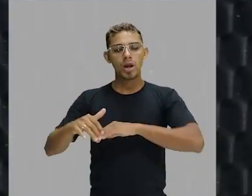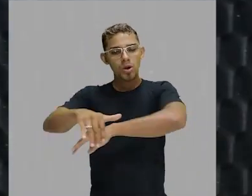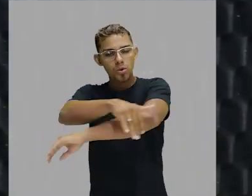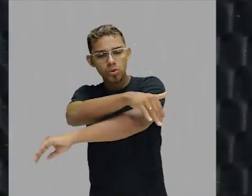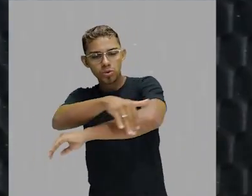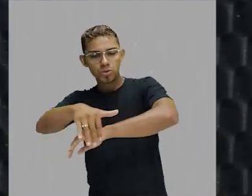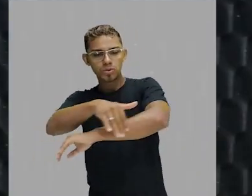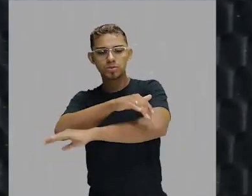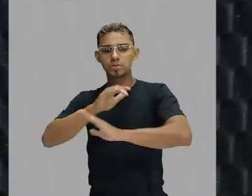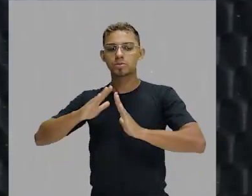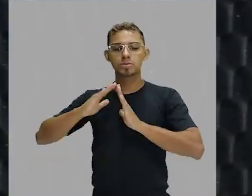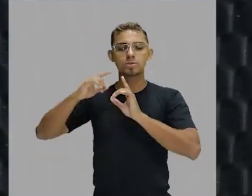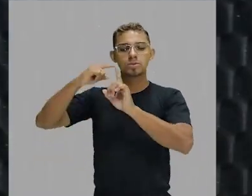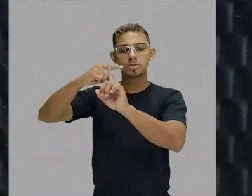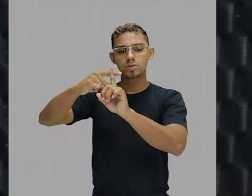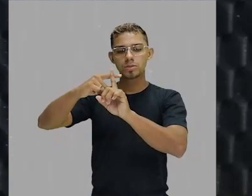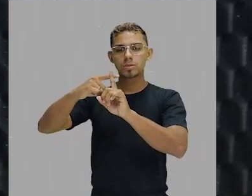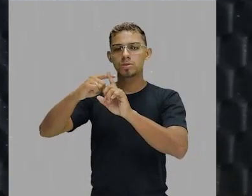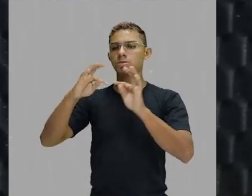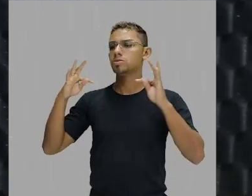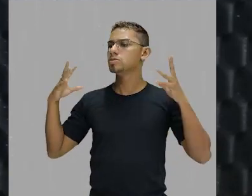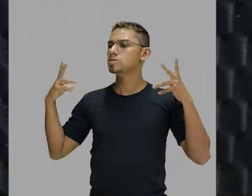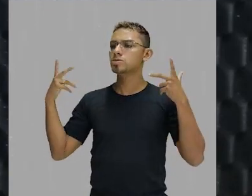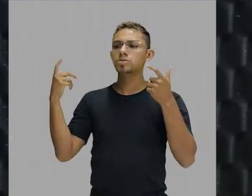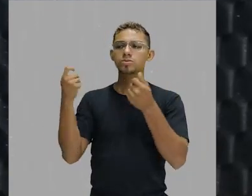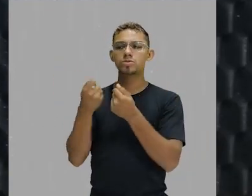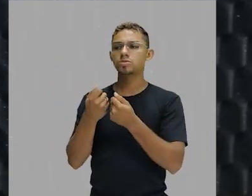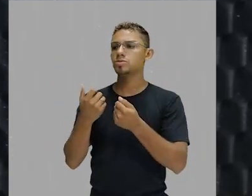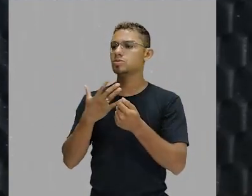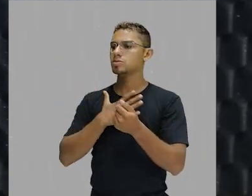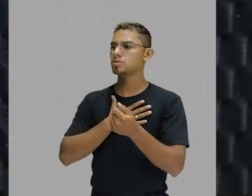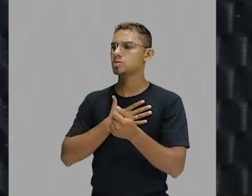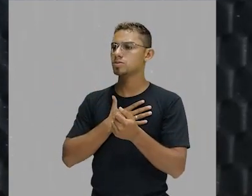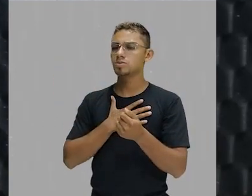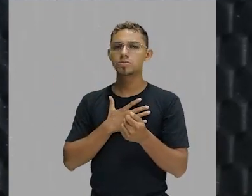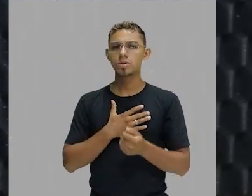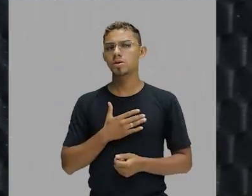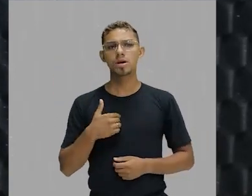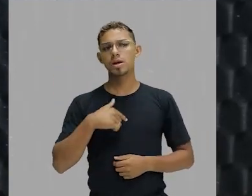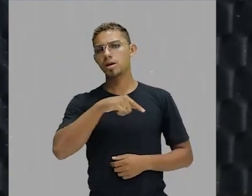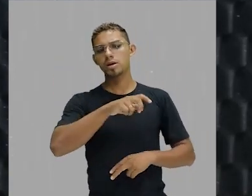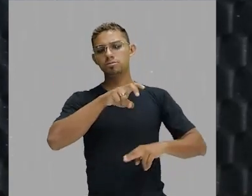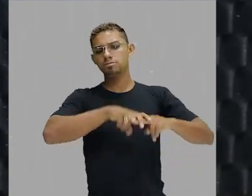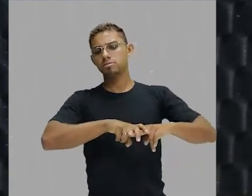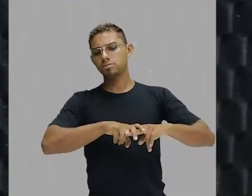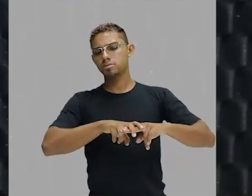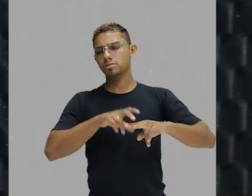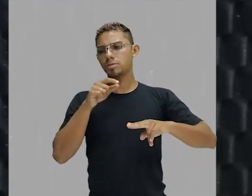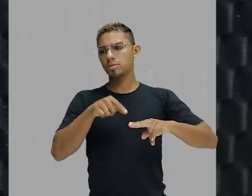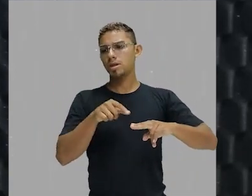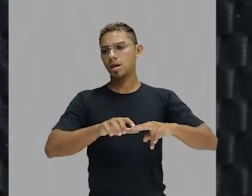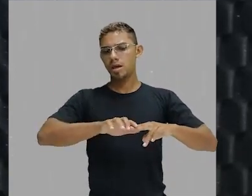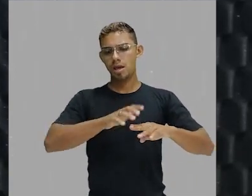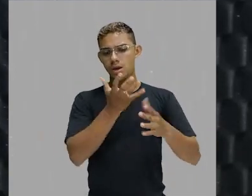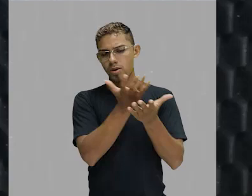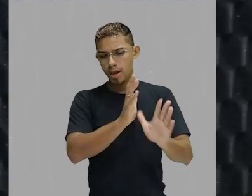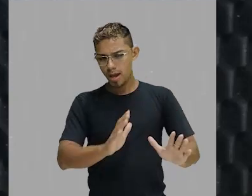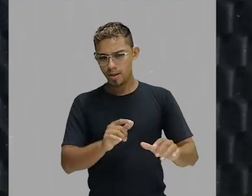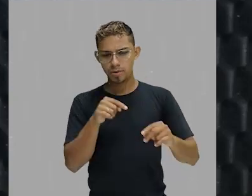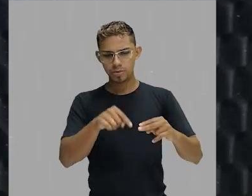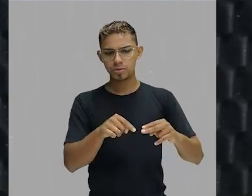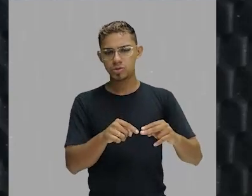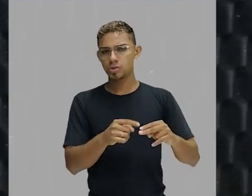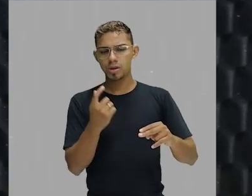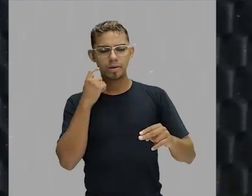ruas, isso tudo está à minha disposição, é público. Então, na hora que eu quebro um banco da praça, eu estou quebrando o meu próprio dinheiro. Entendam, é